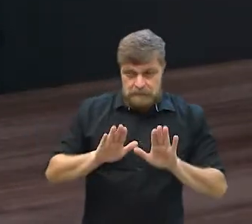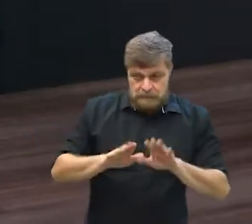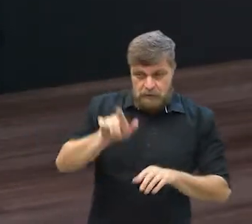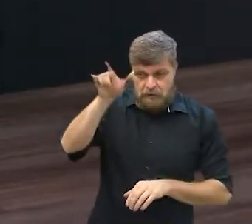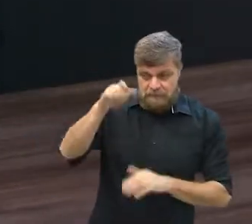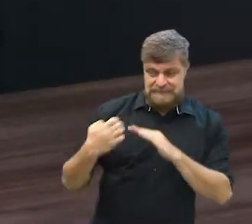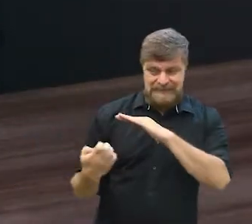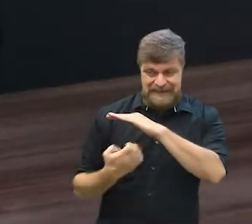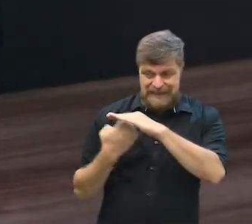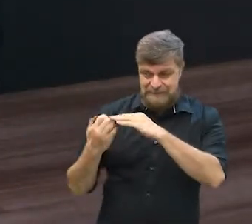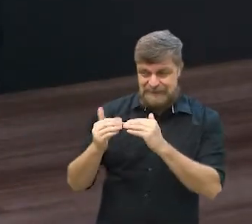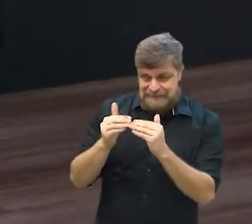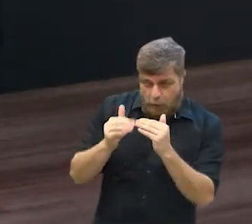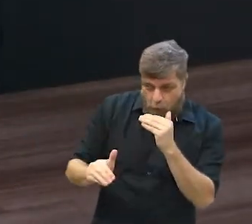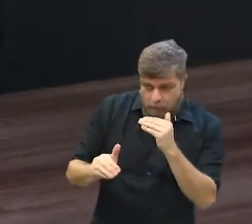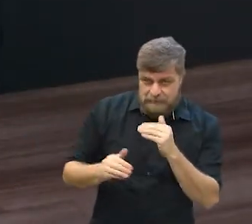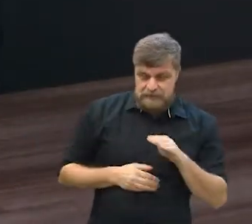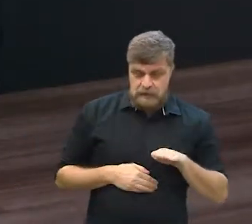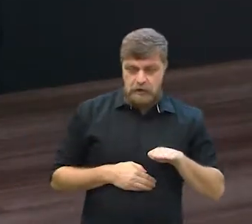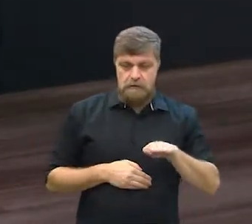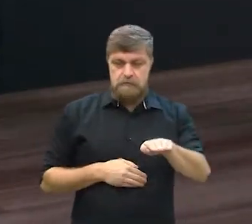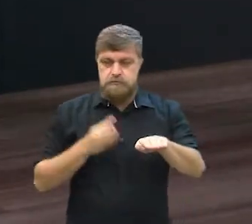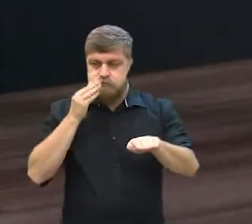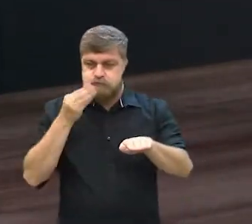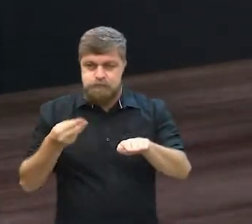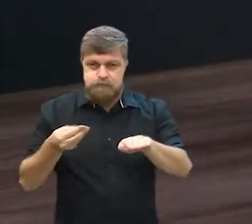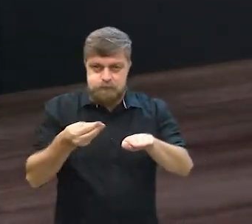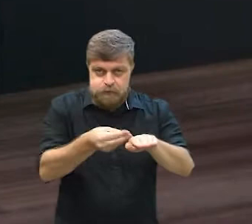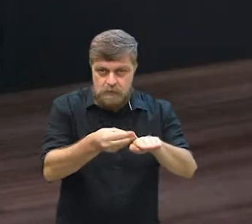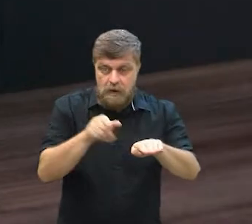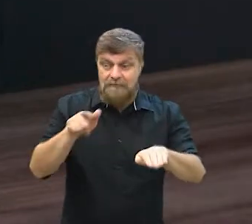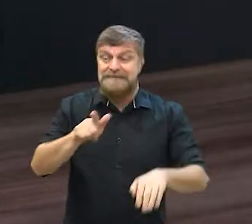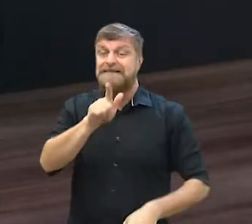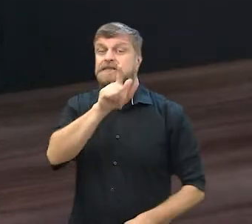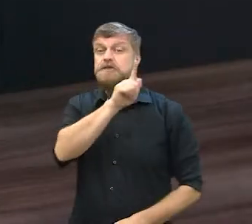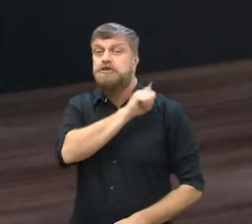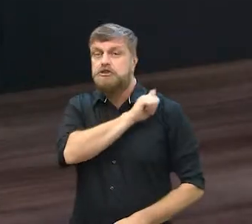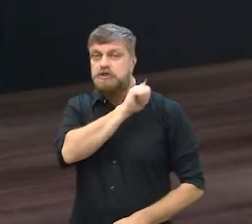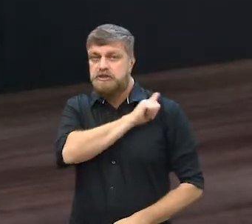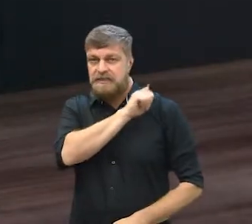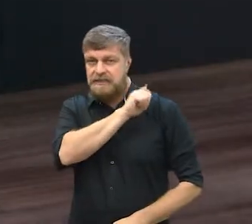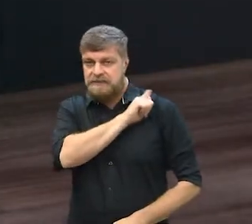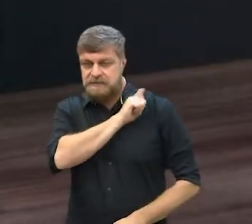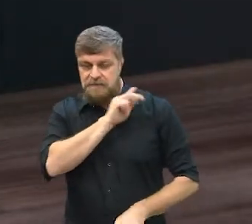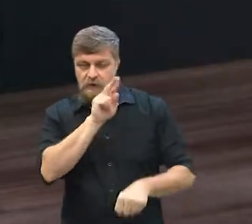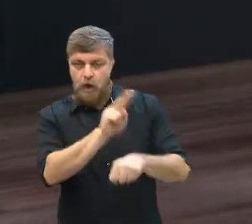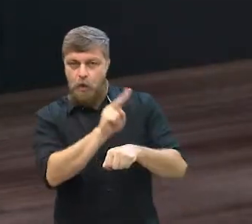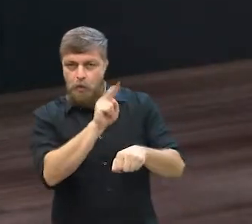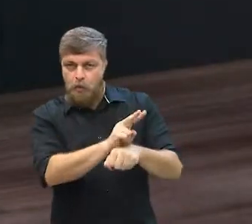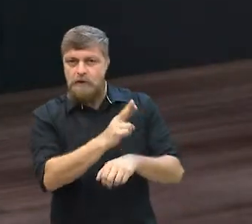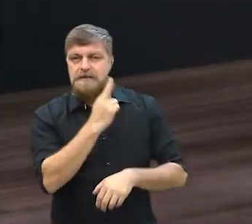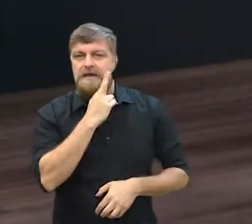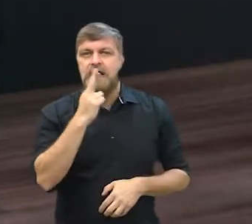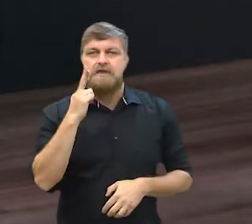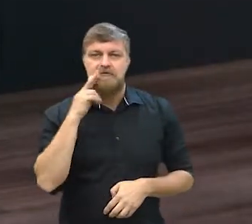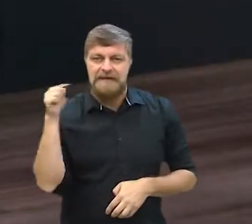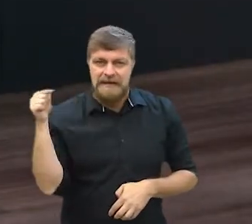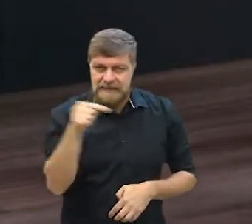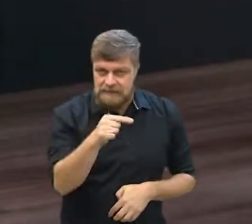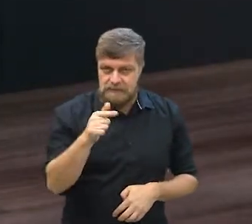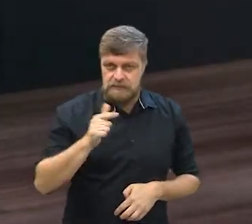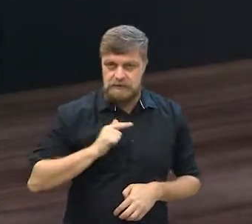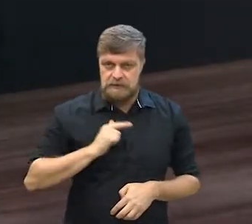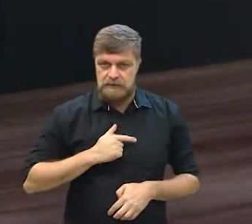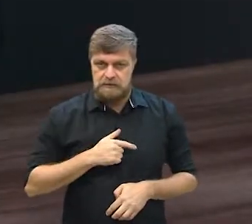não são uma empresa de delivery, vocês gerenciam o delivery que o restaurante